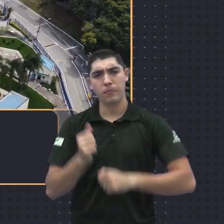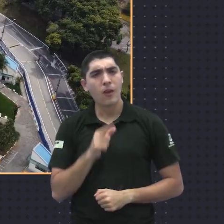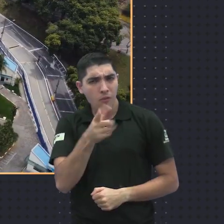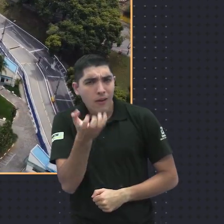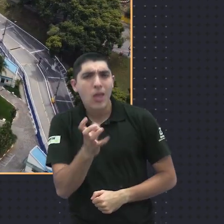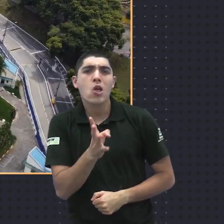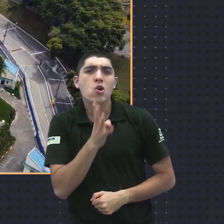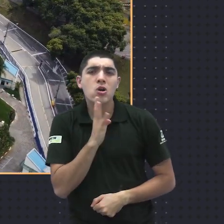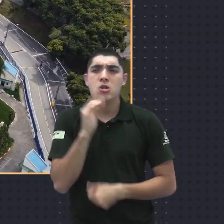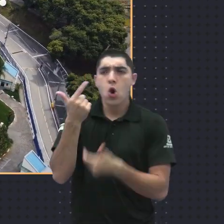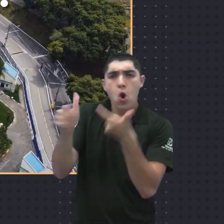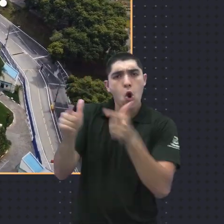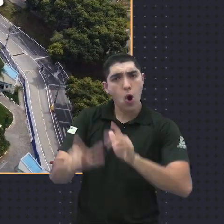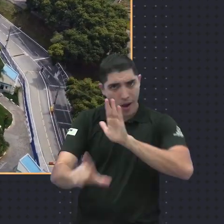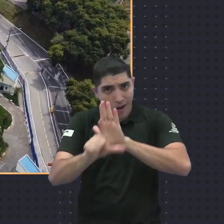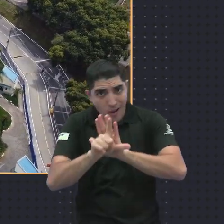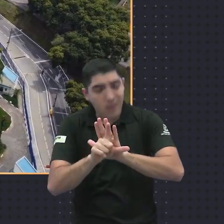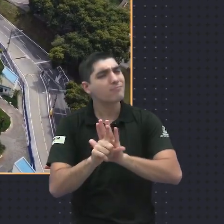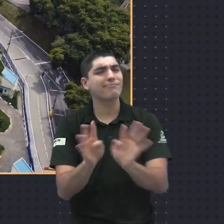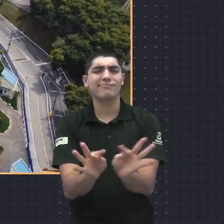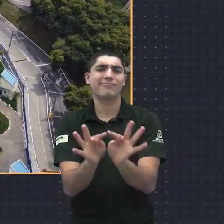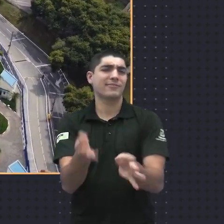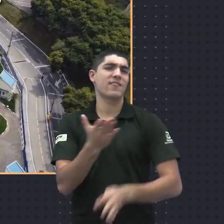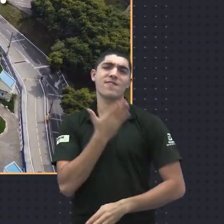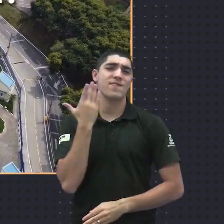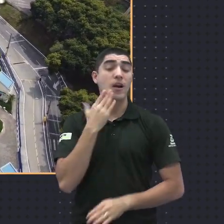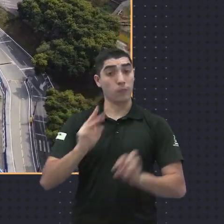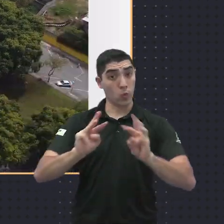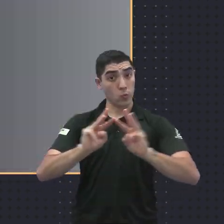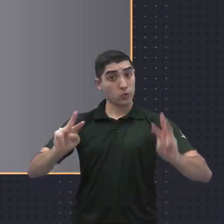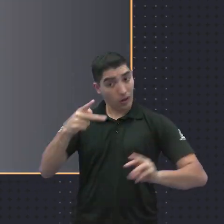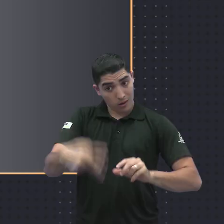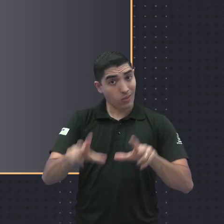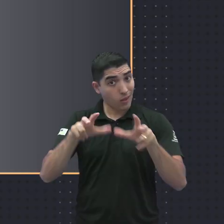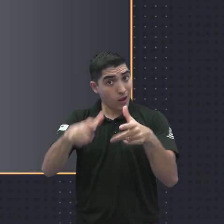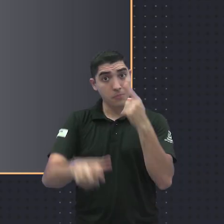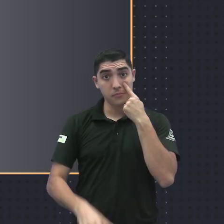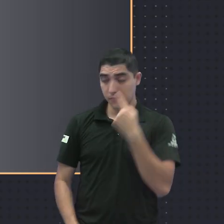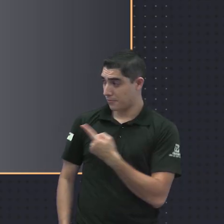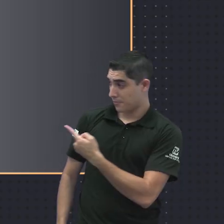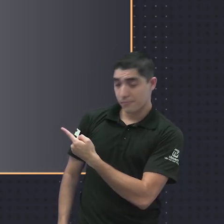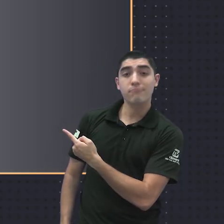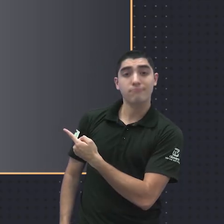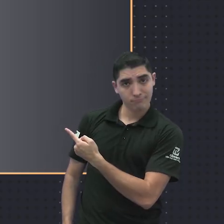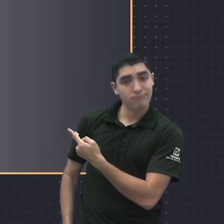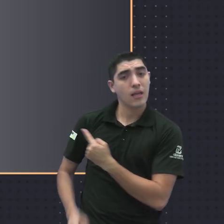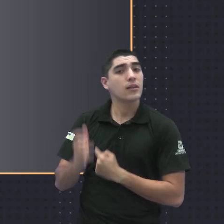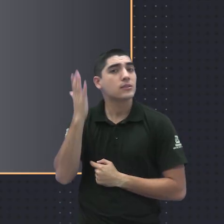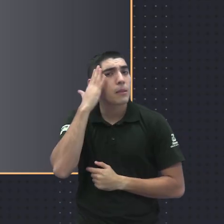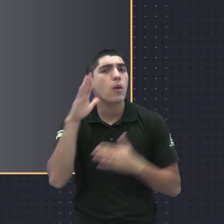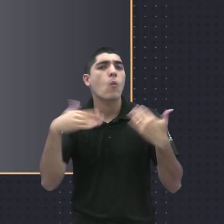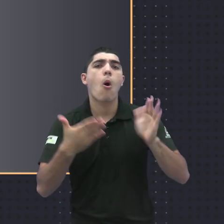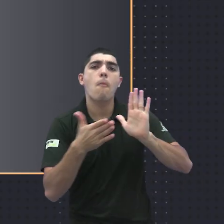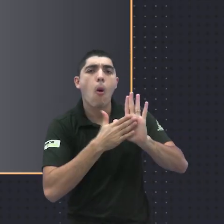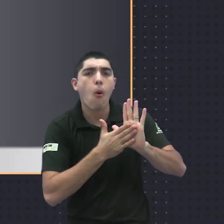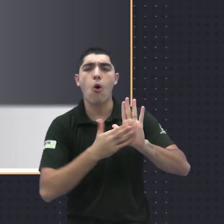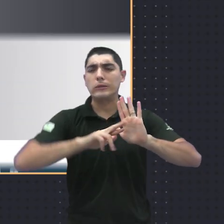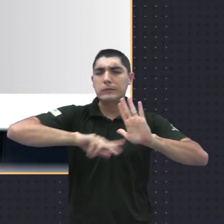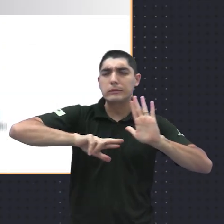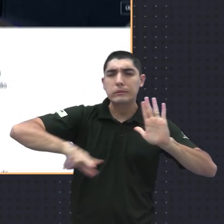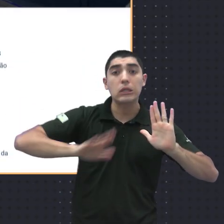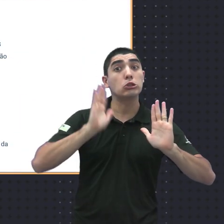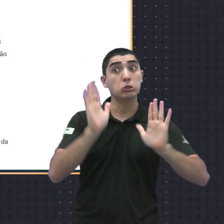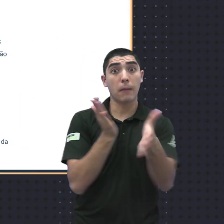economia. Quer saber mais sobre as leis da nossa cidade? É simples. No site da Câmara você pode pesquisar todas as